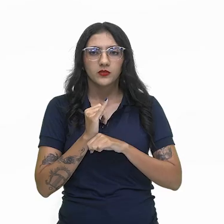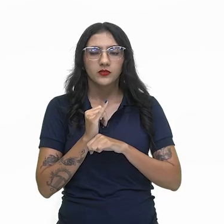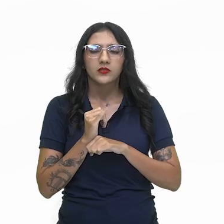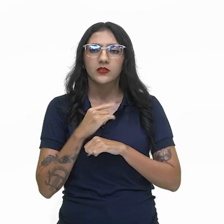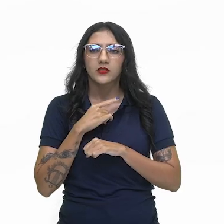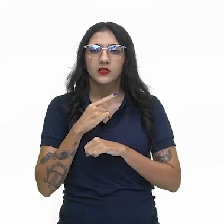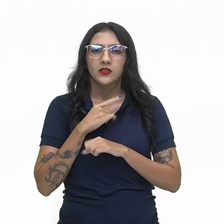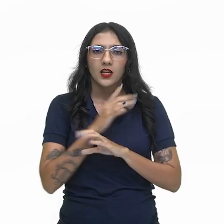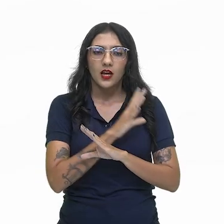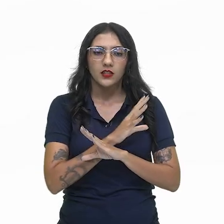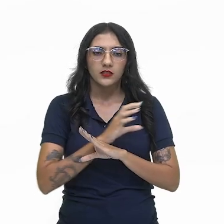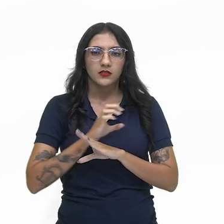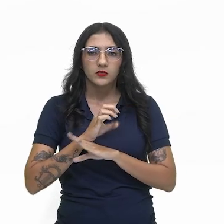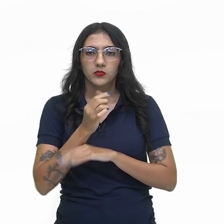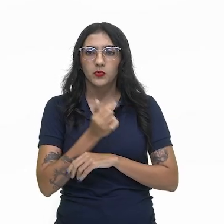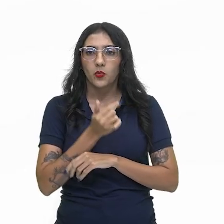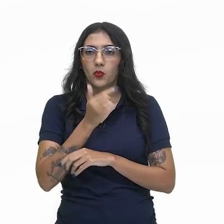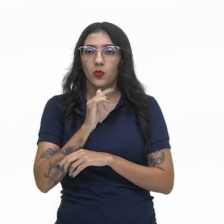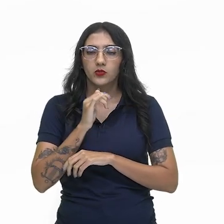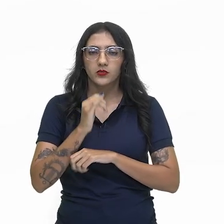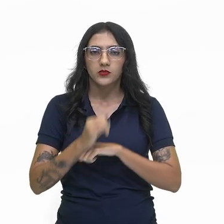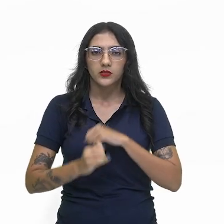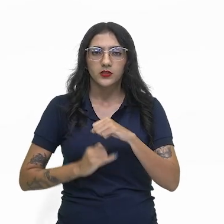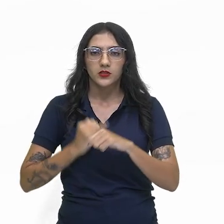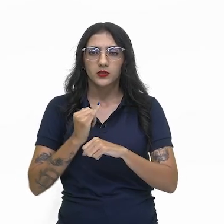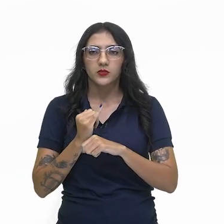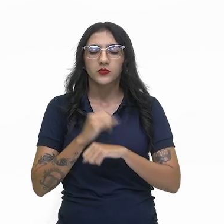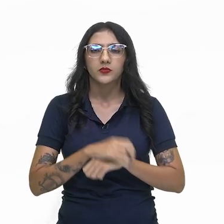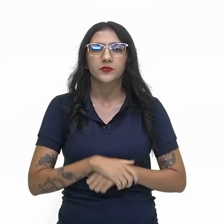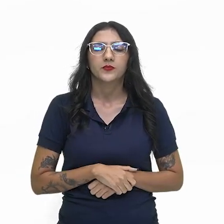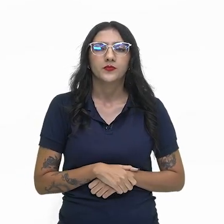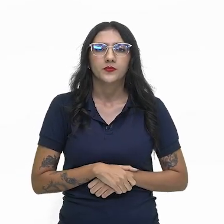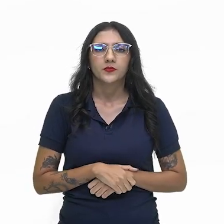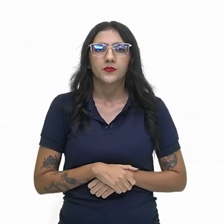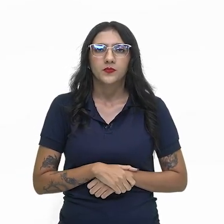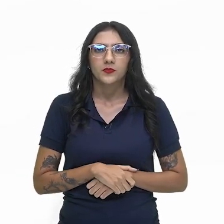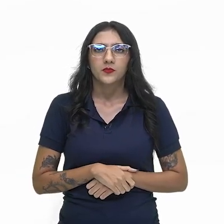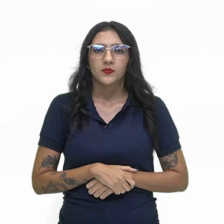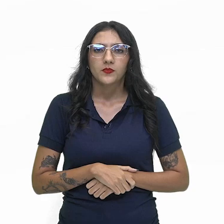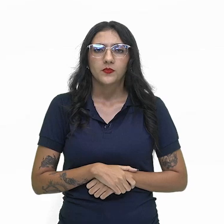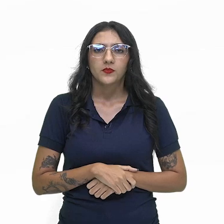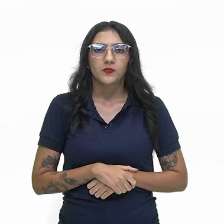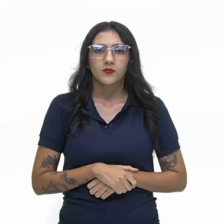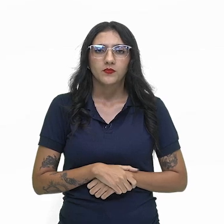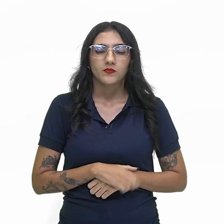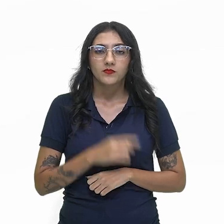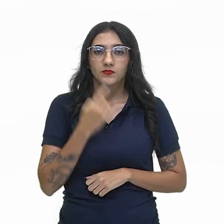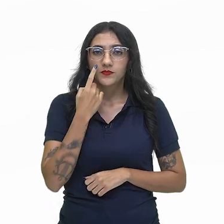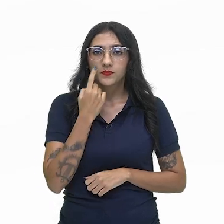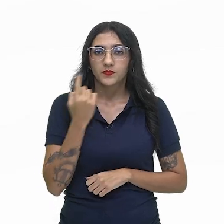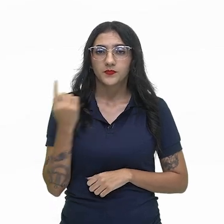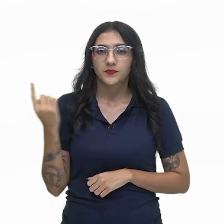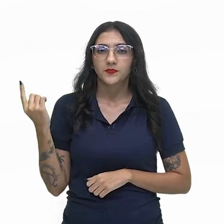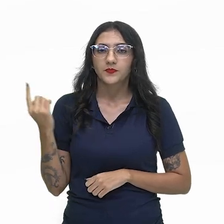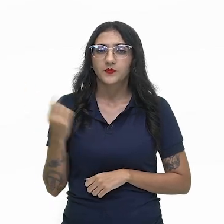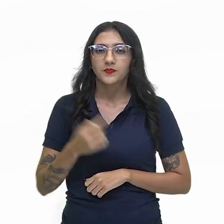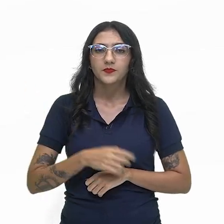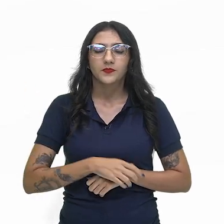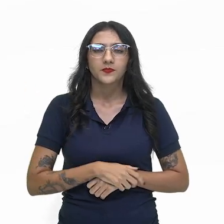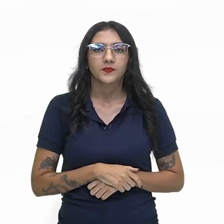ser atraídos por outros íons, tá bom? A gente vai ver agora na próxima cartela, a gente percebe isso aí,